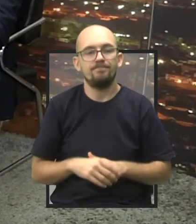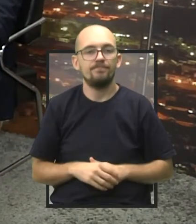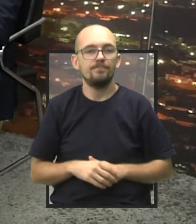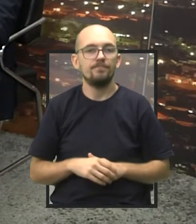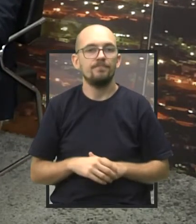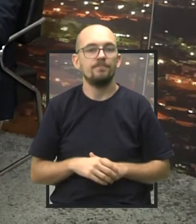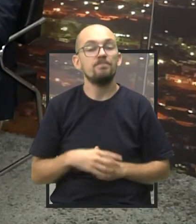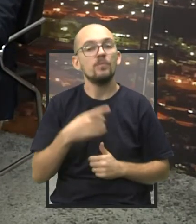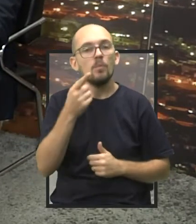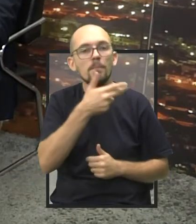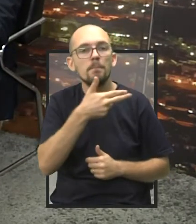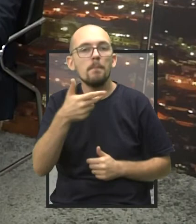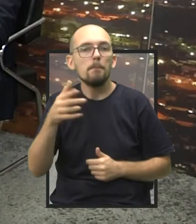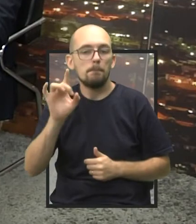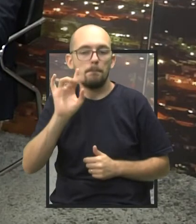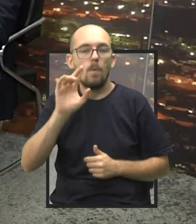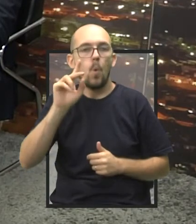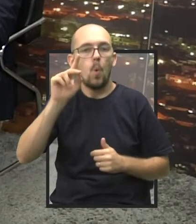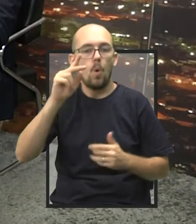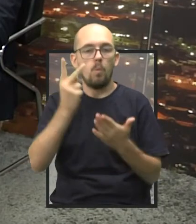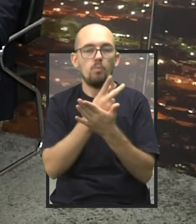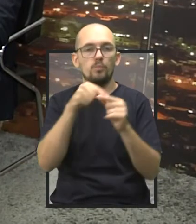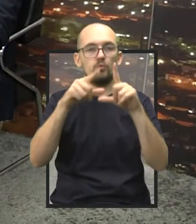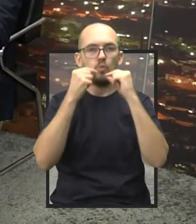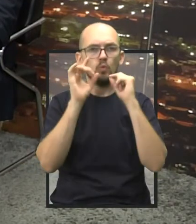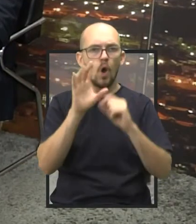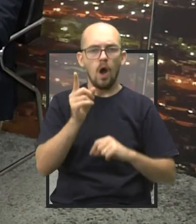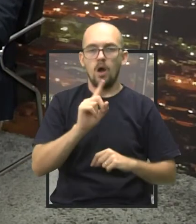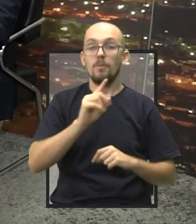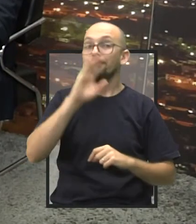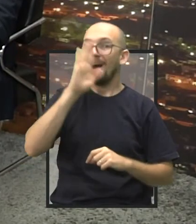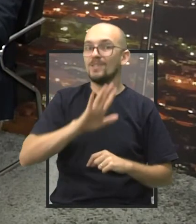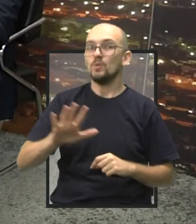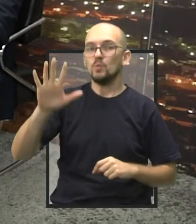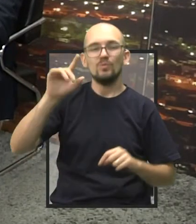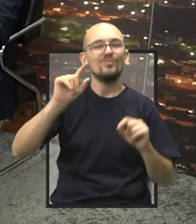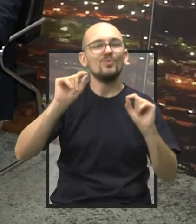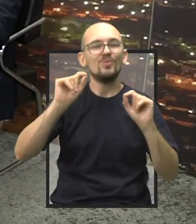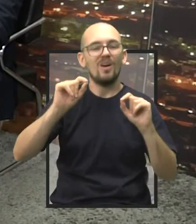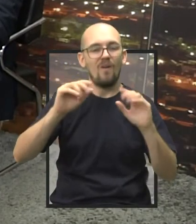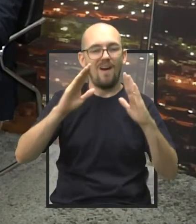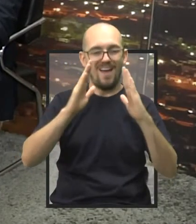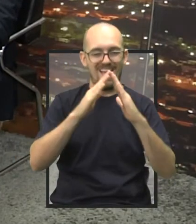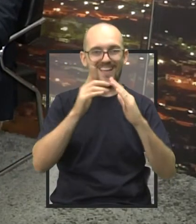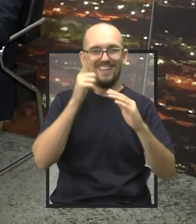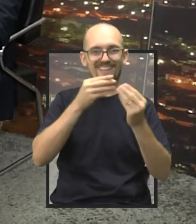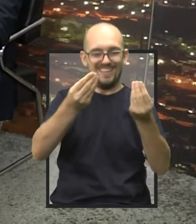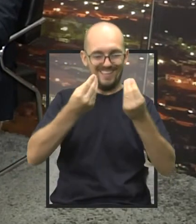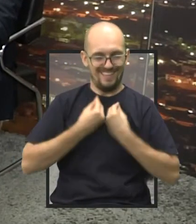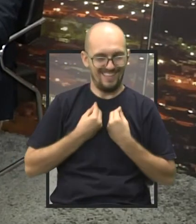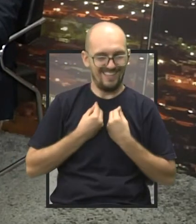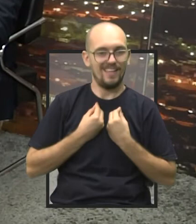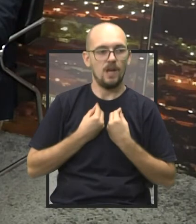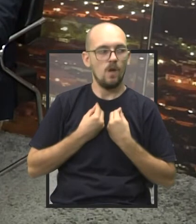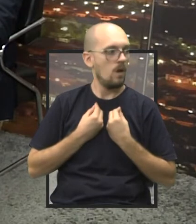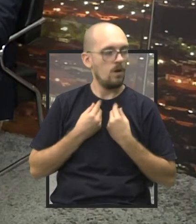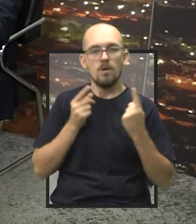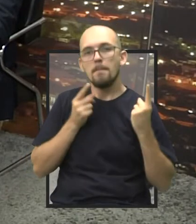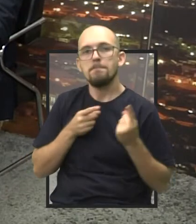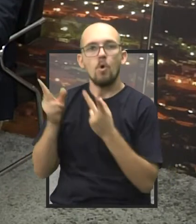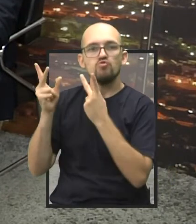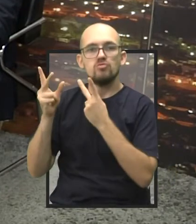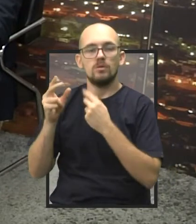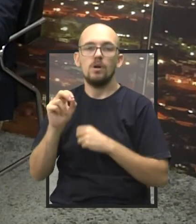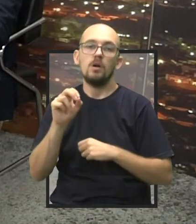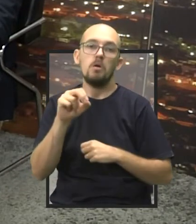coisa recorrente, não só em Jaú, no país todo e tudo mais, é a questão da venda, aluguel, mudança de finalidade social